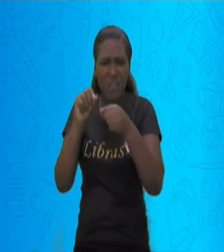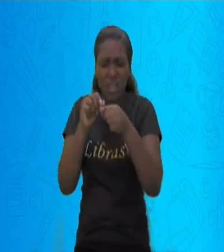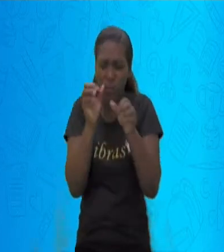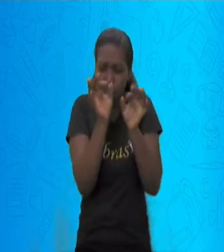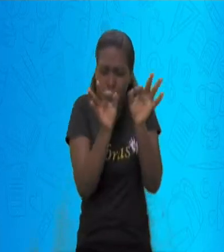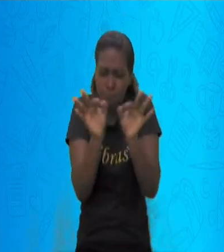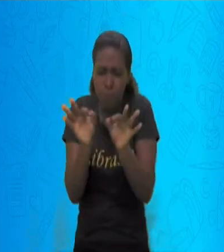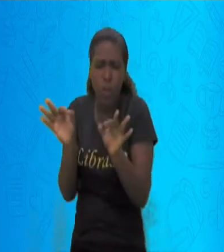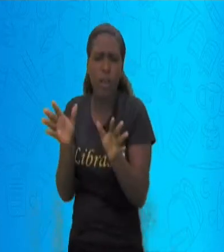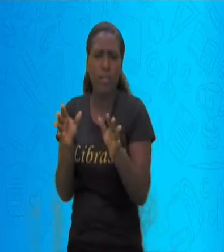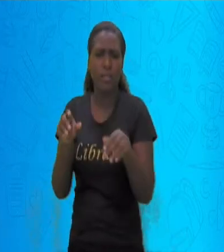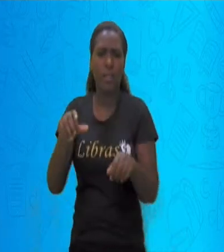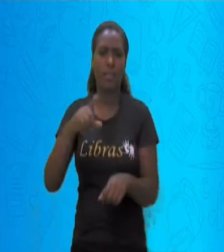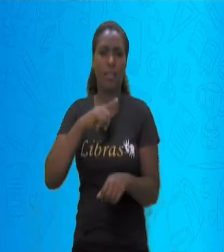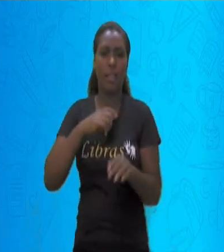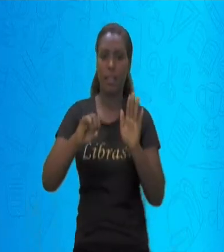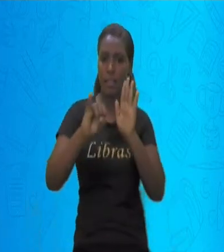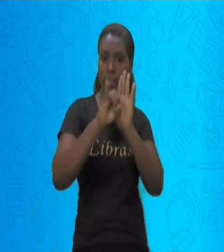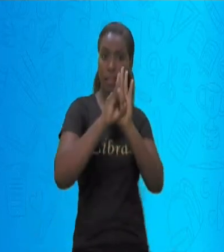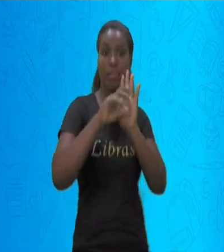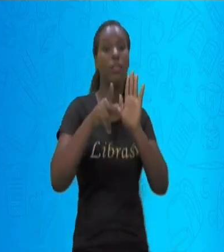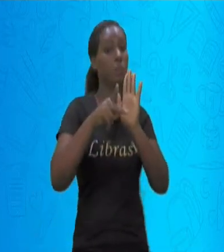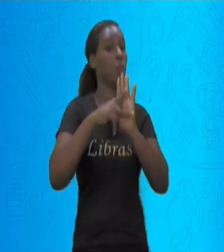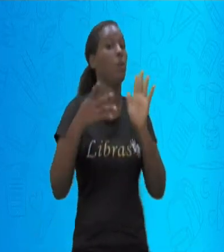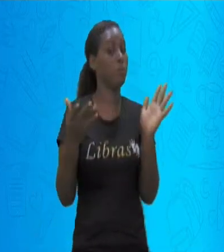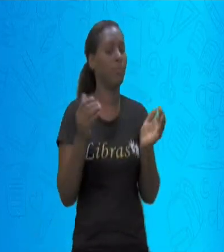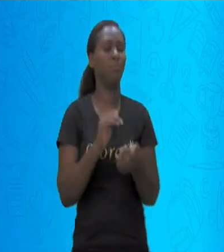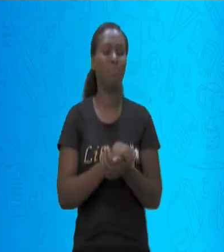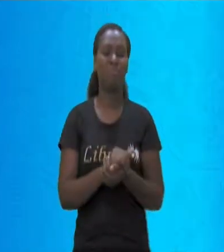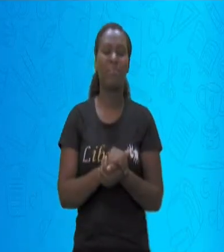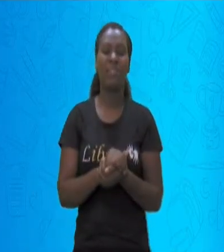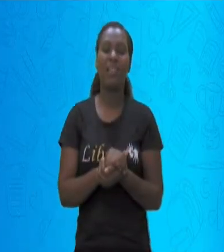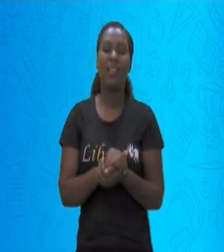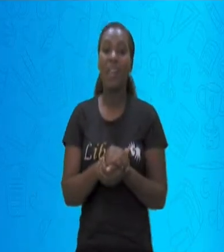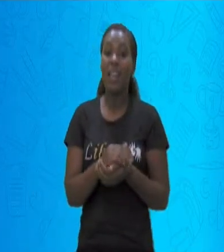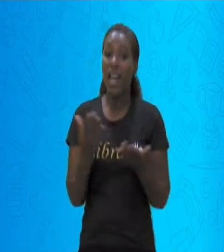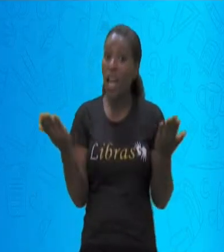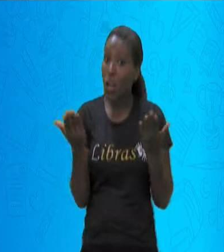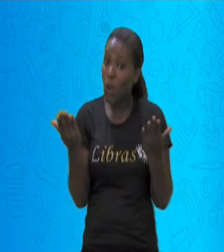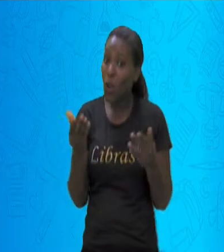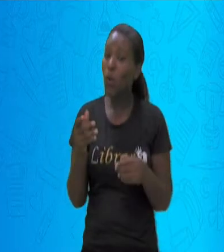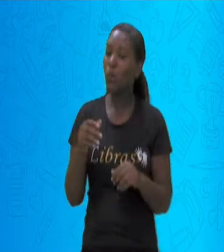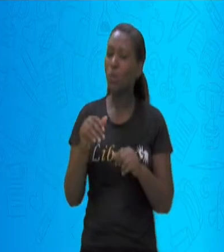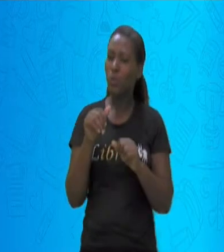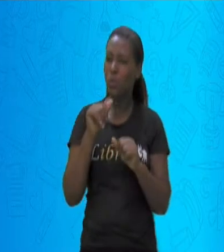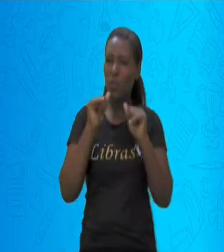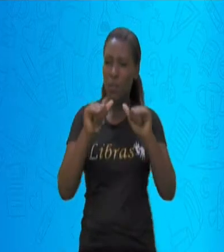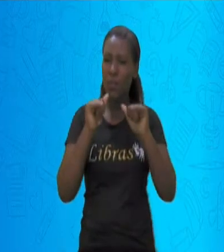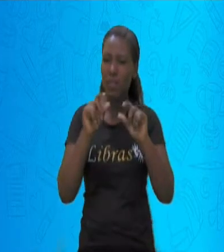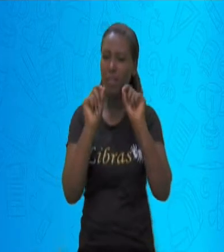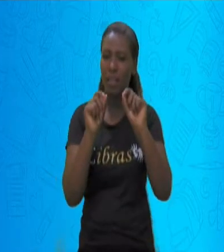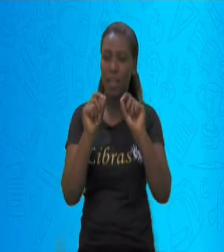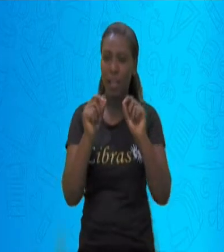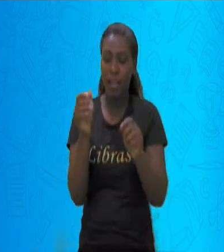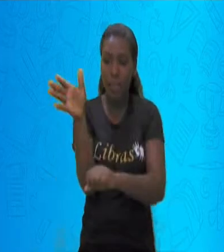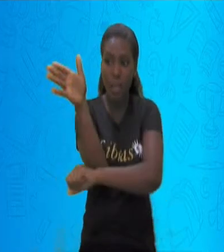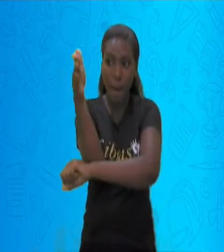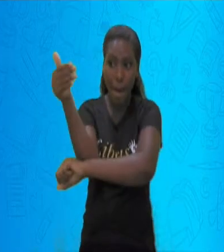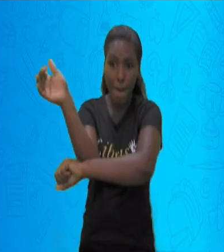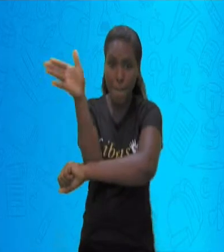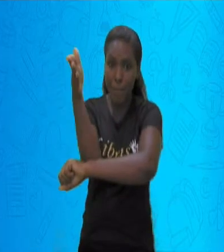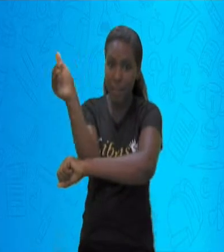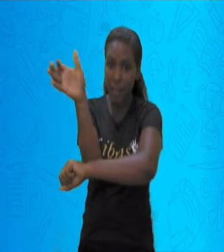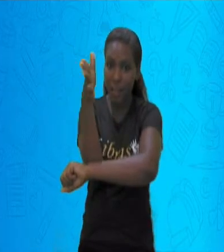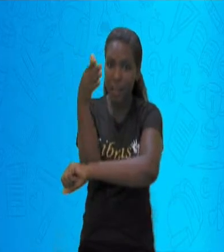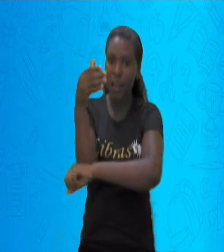Antes de falar um pouco sobre a nossa bandeira atual, a bandeira atual do Brasil, a que a gente conhece,